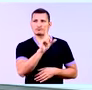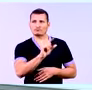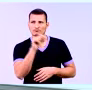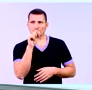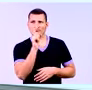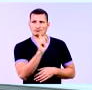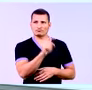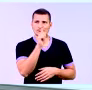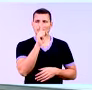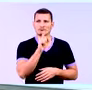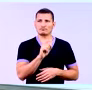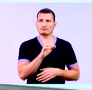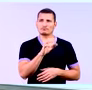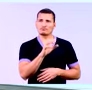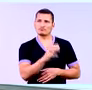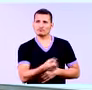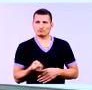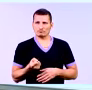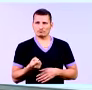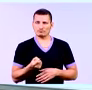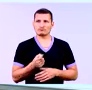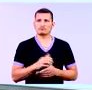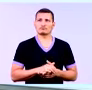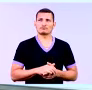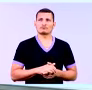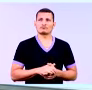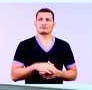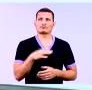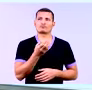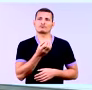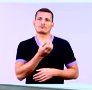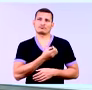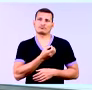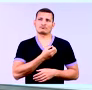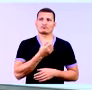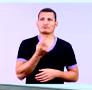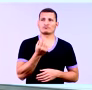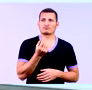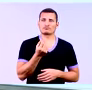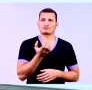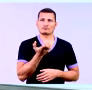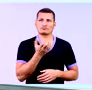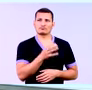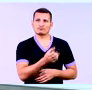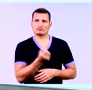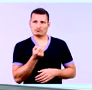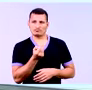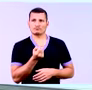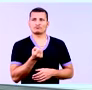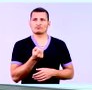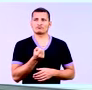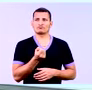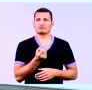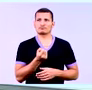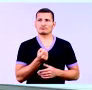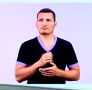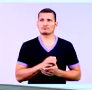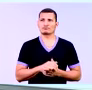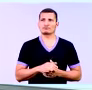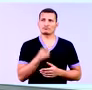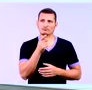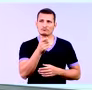de saque, informa o valor que você deseja retirar do caixa eletrônico, né? Você